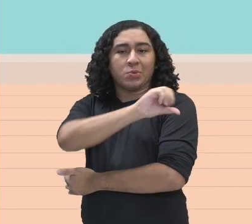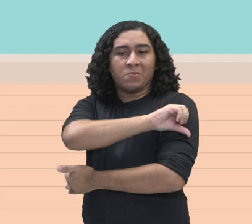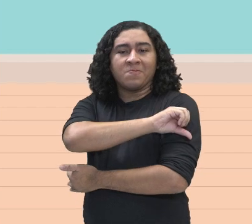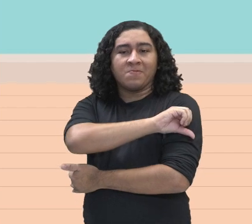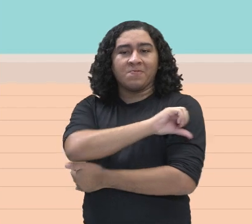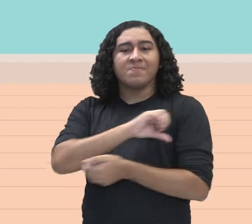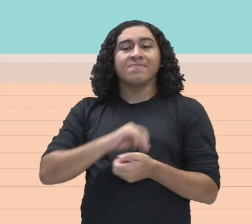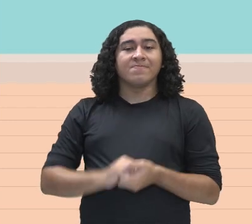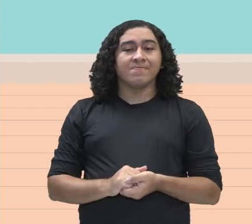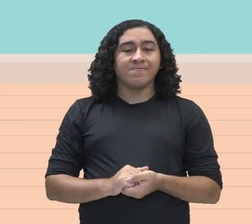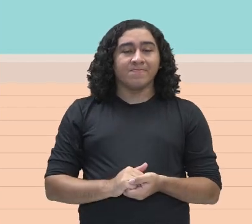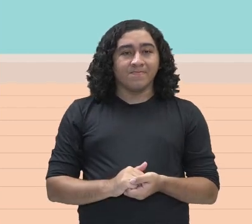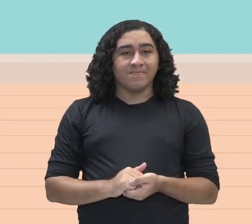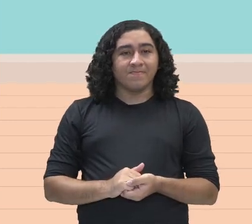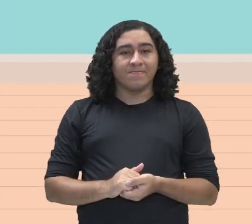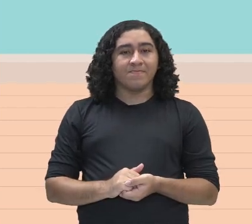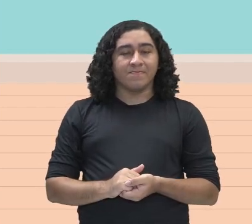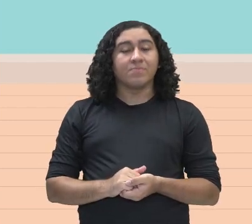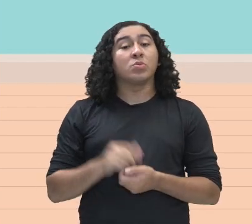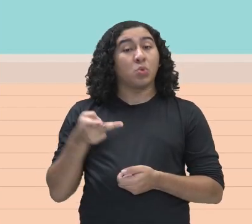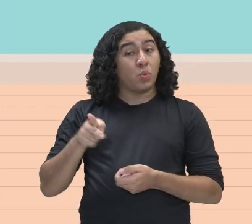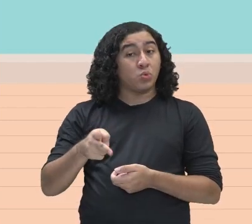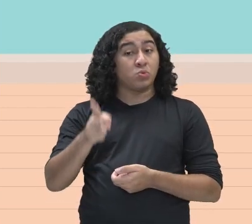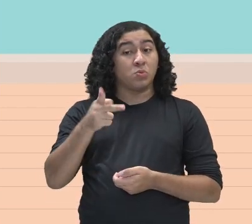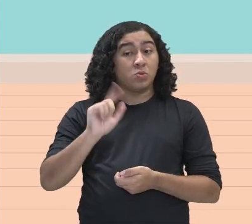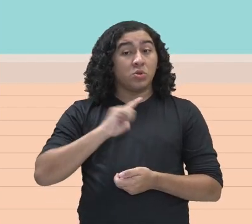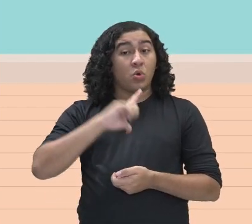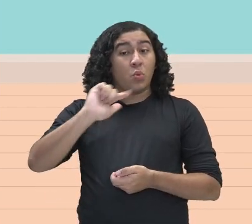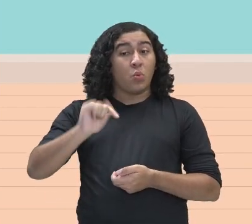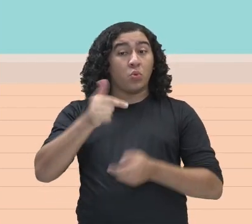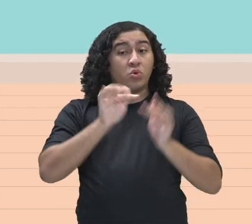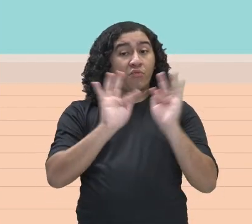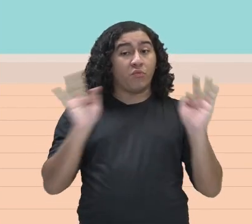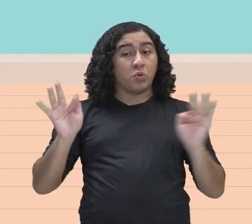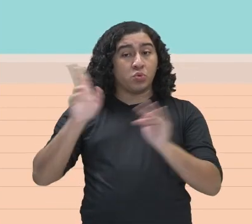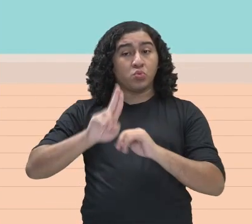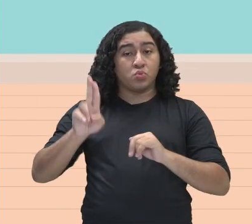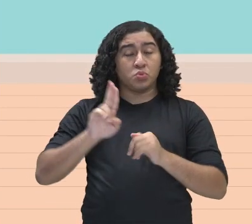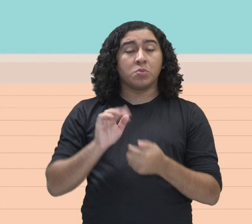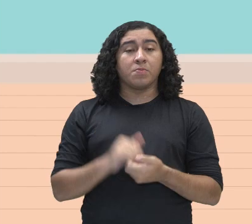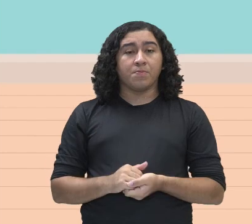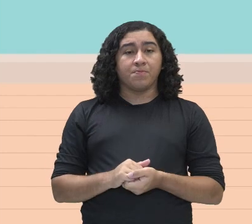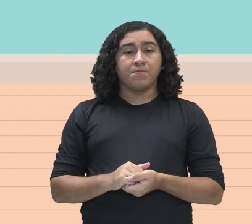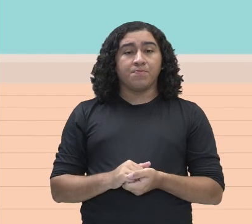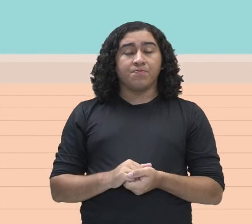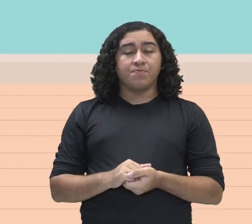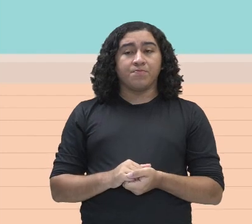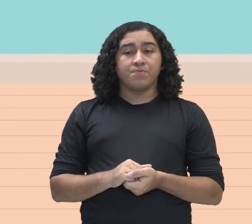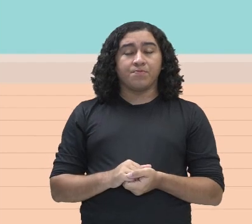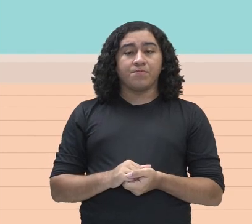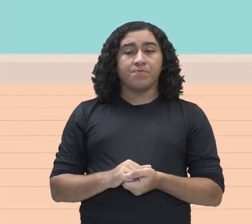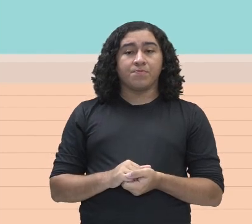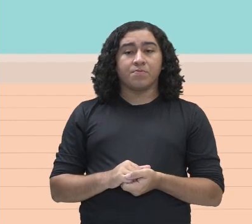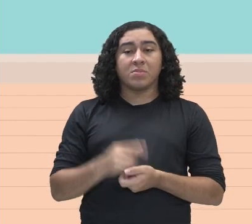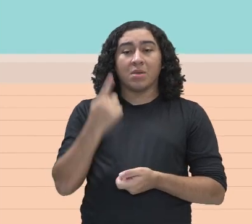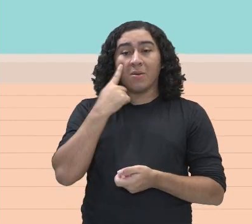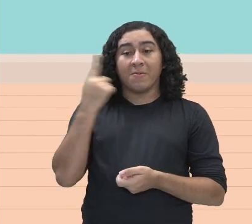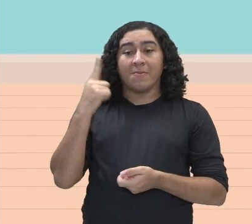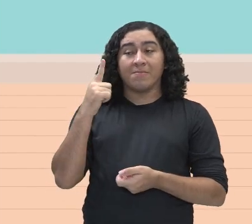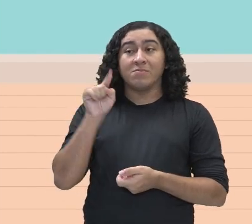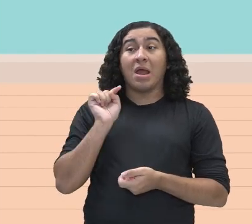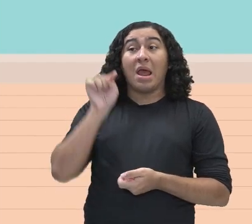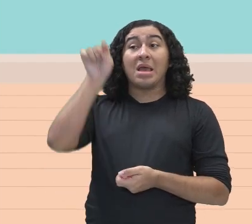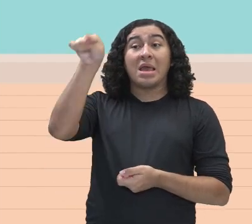school, ok? Continuando, ele tem mais algumas frases utilizando those. Those are Mexican